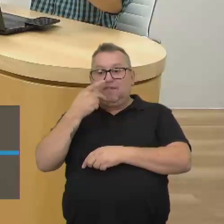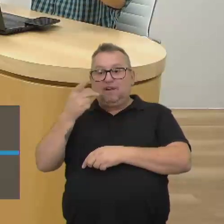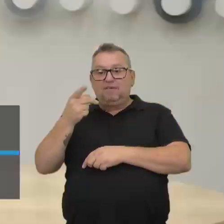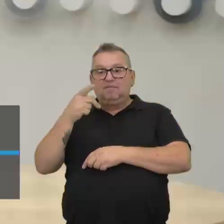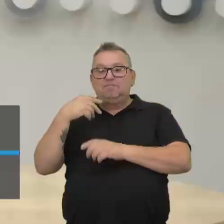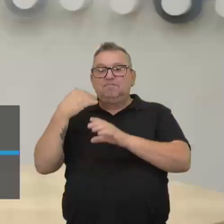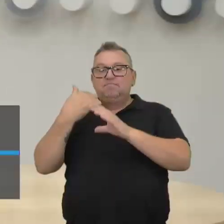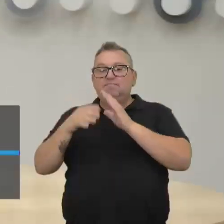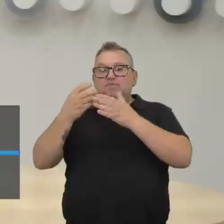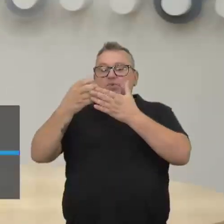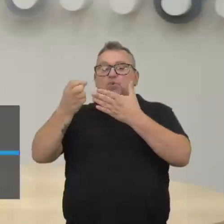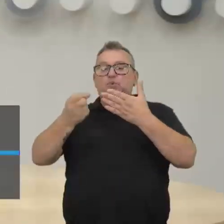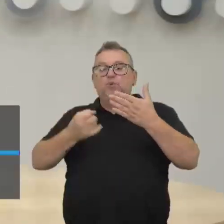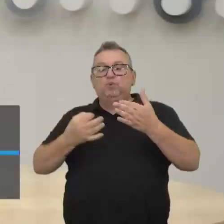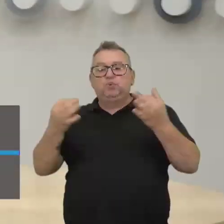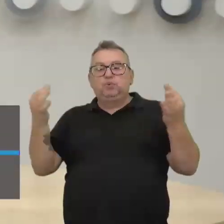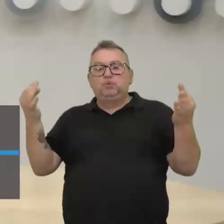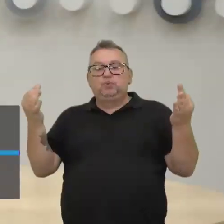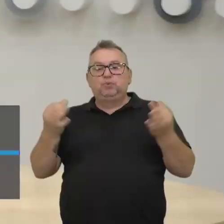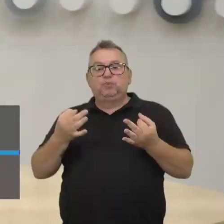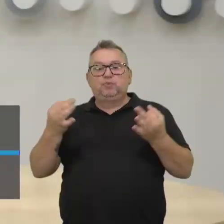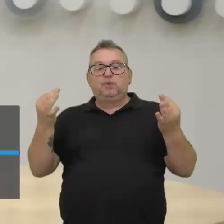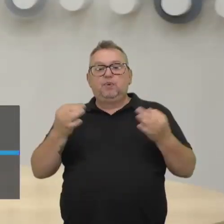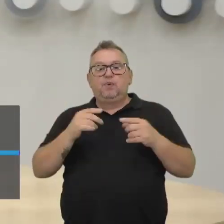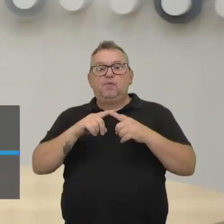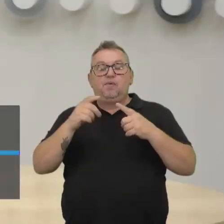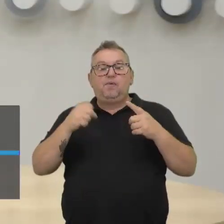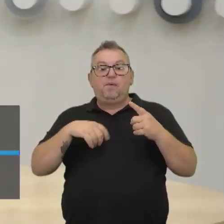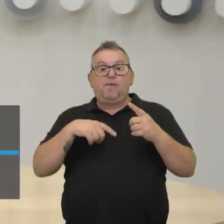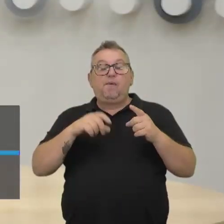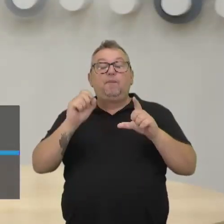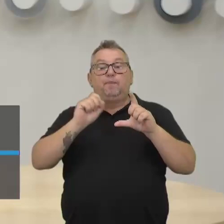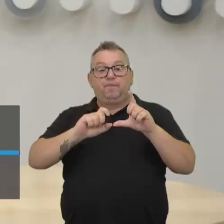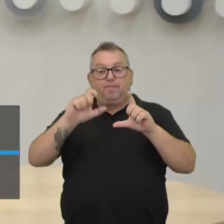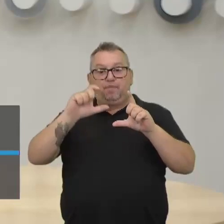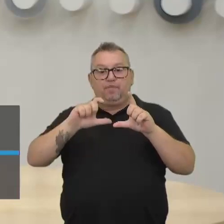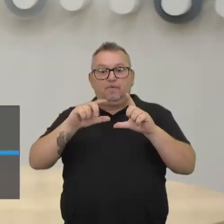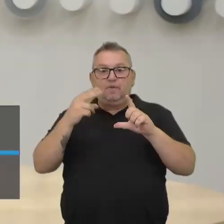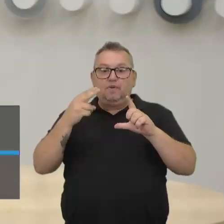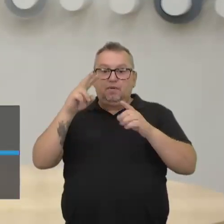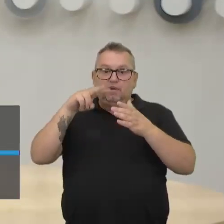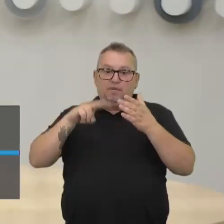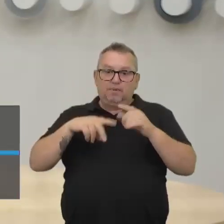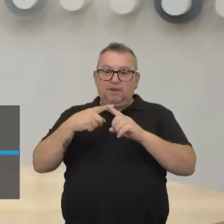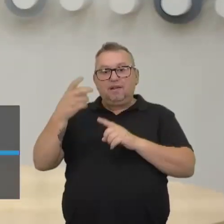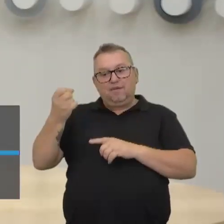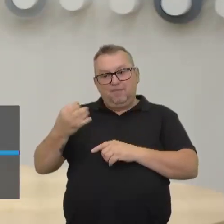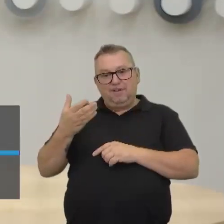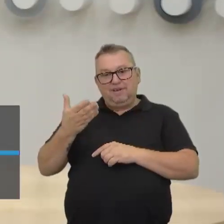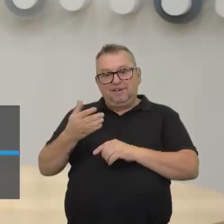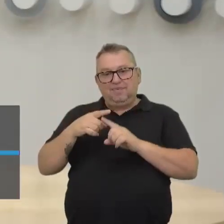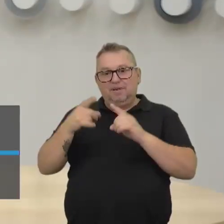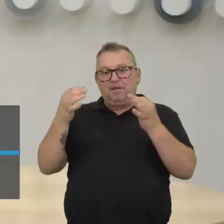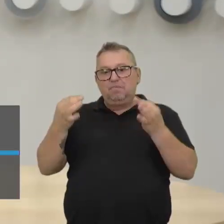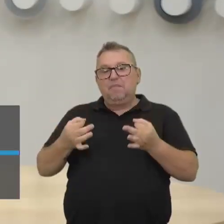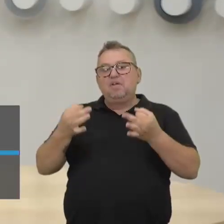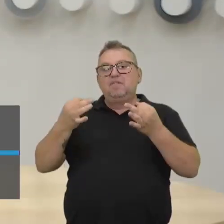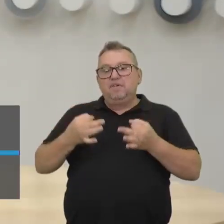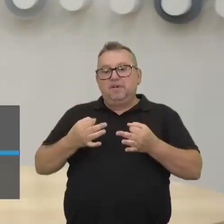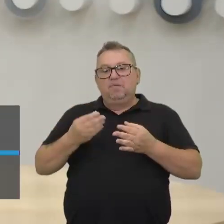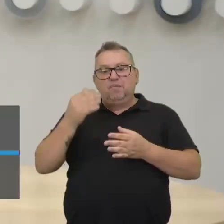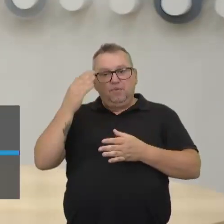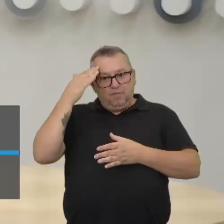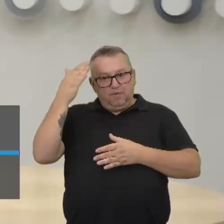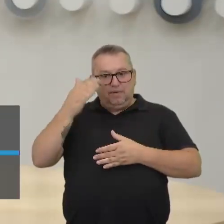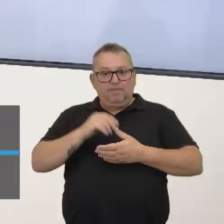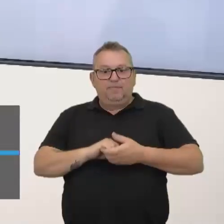aqui uma explicação bem grandona, né, a respeito dessa proporcionalidade. Eu não vou ler porque a professora Vivi tá explicando aqui, mas tá perfeitinho aí. Muito